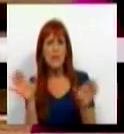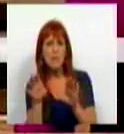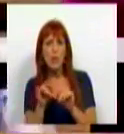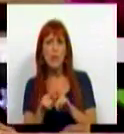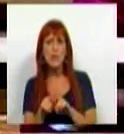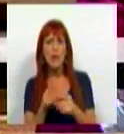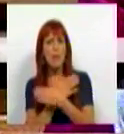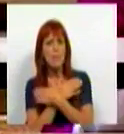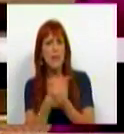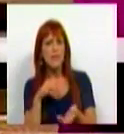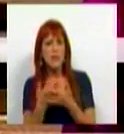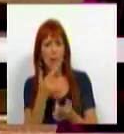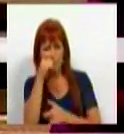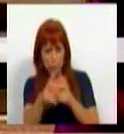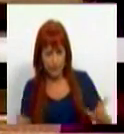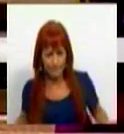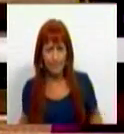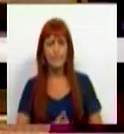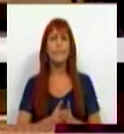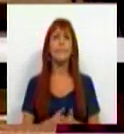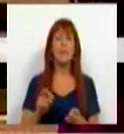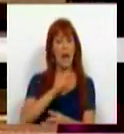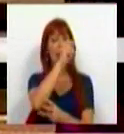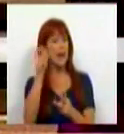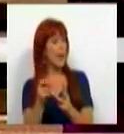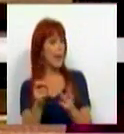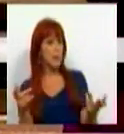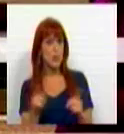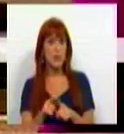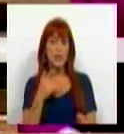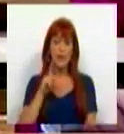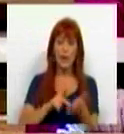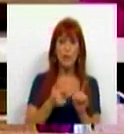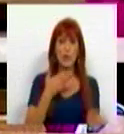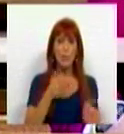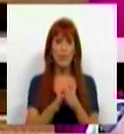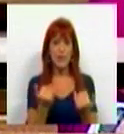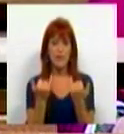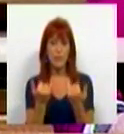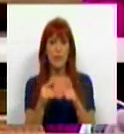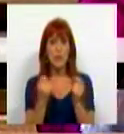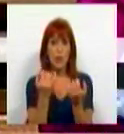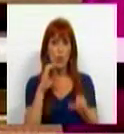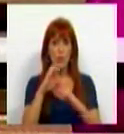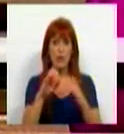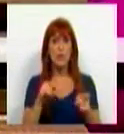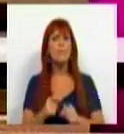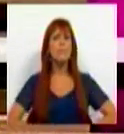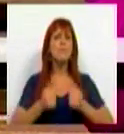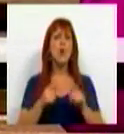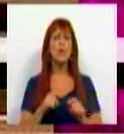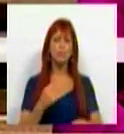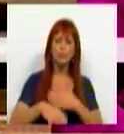mais amigáveis para o cidadão. Em terceiro lugar, usar as tecnologias de informação e comunicação para melhorar